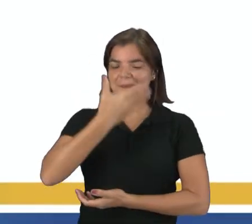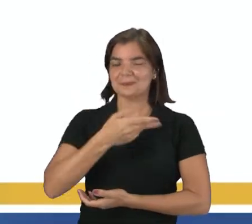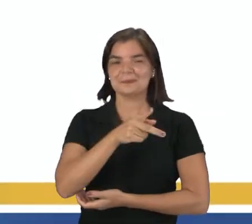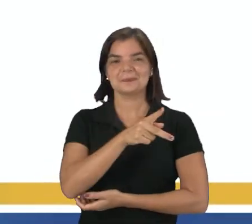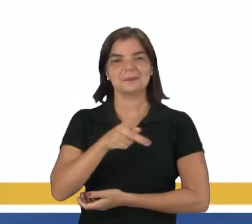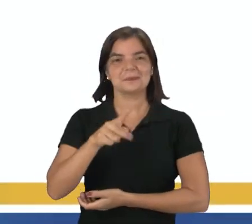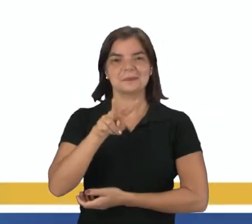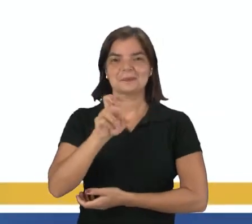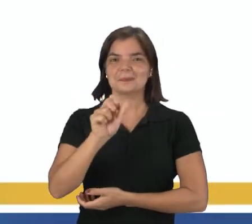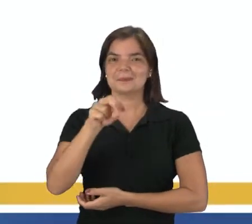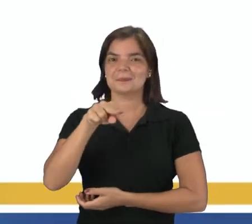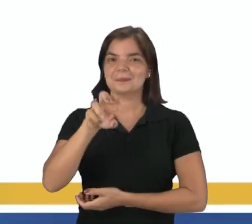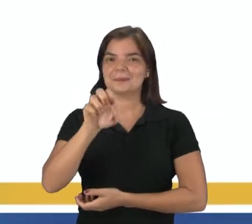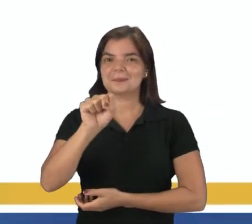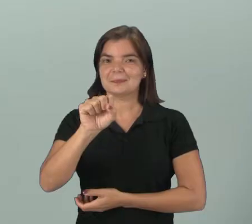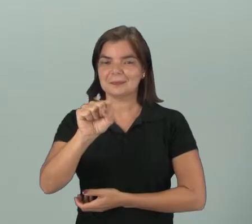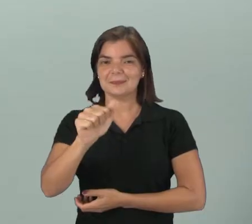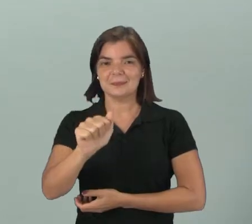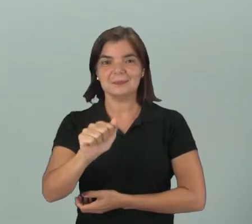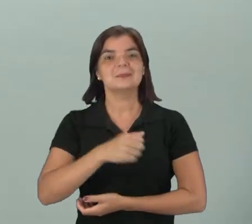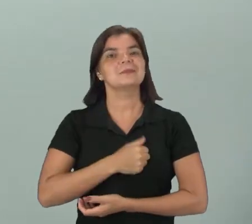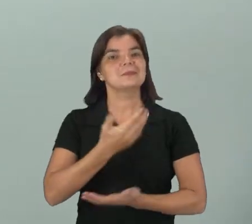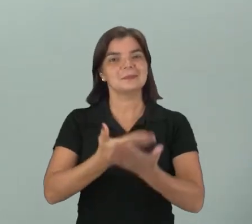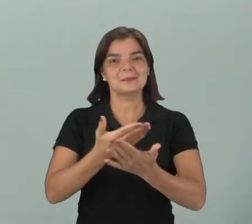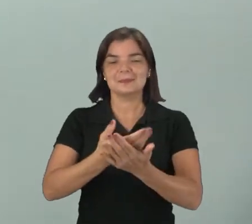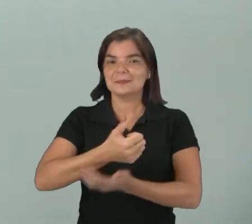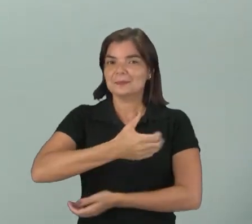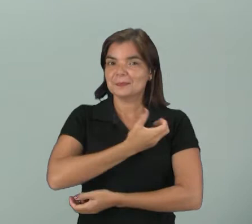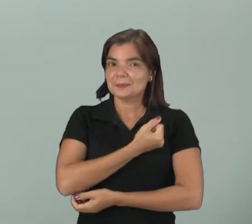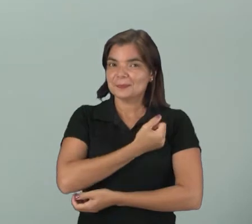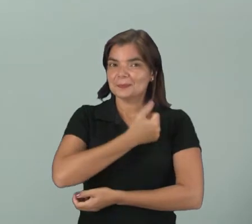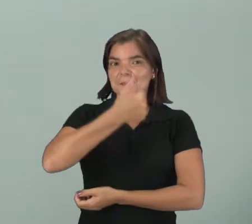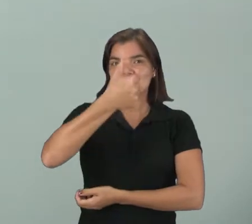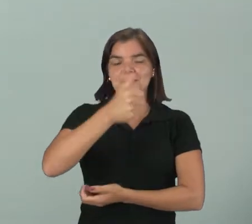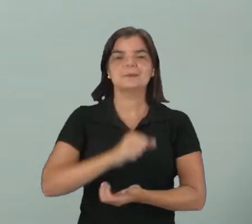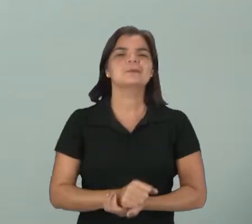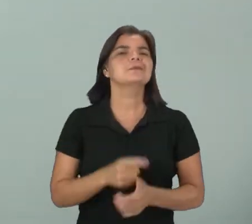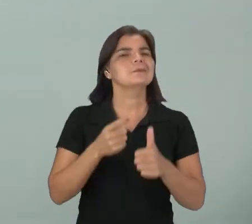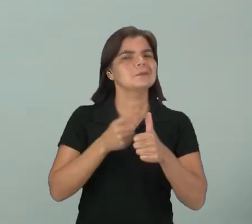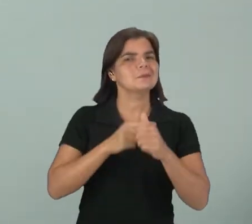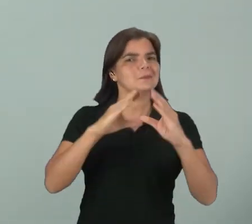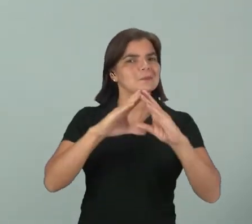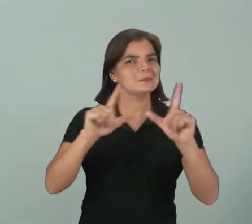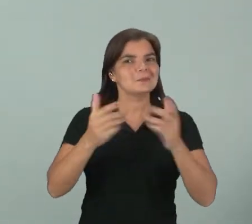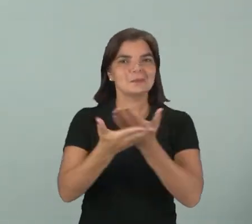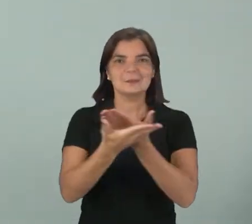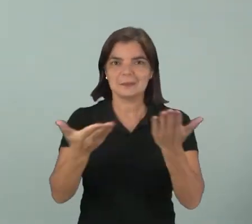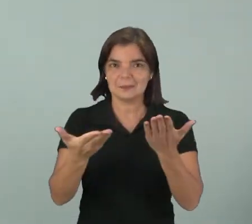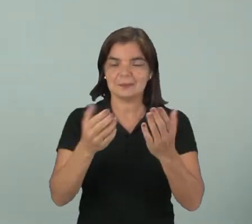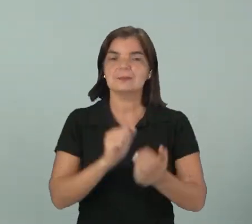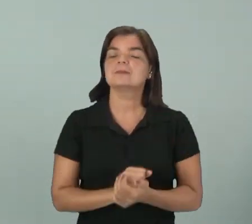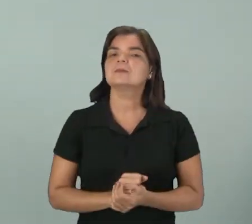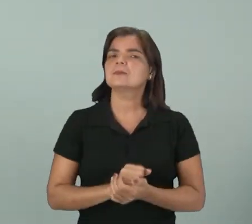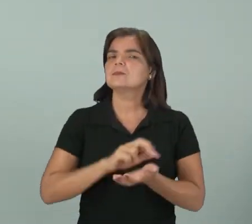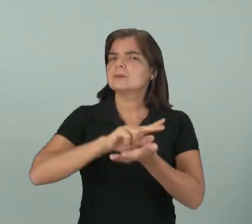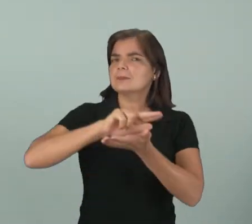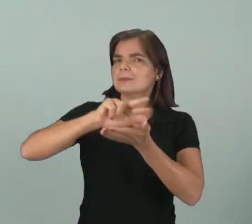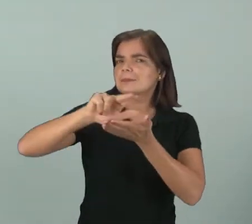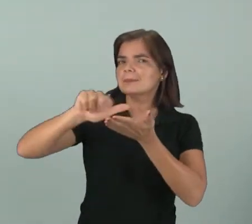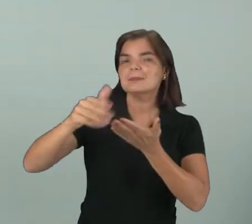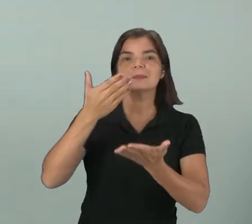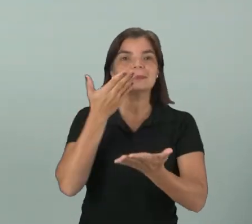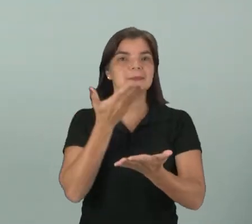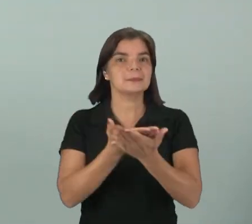professora Vanessa e essa é a aula de número 1. Primeiro, eu quero deixar claro para vocês que nós vamos fazer uma série de aulas